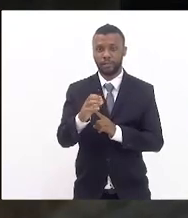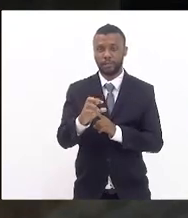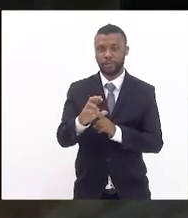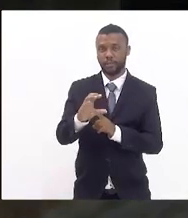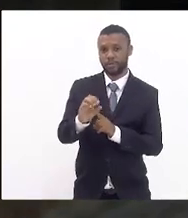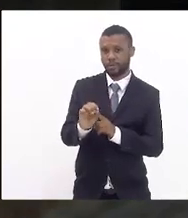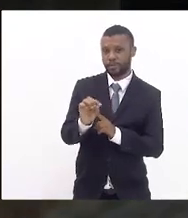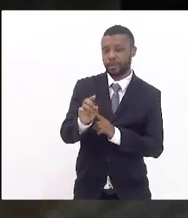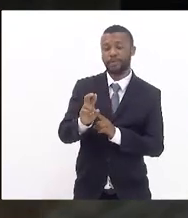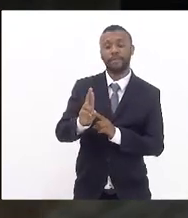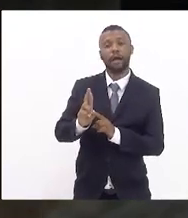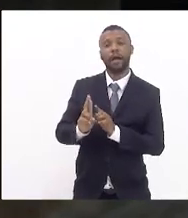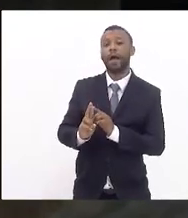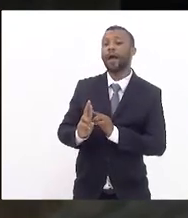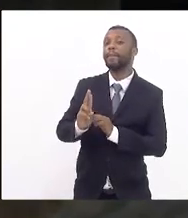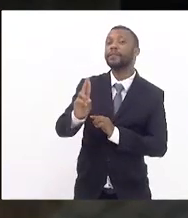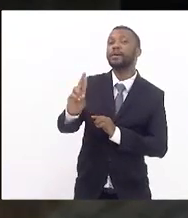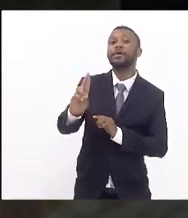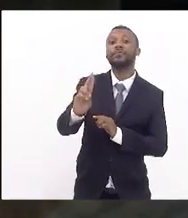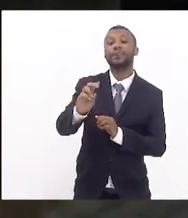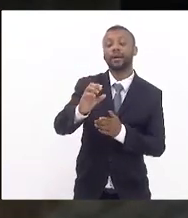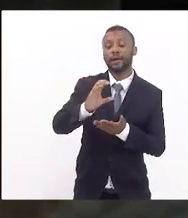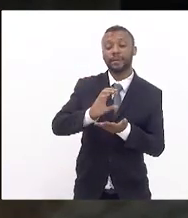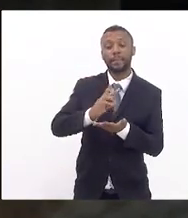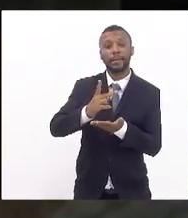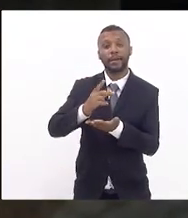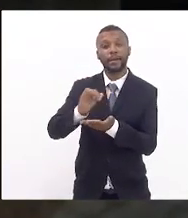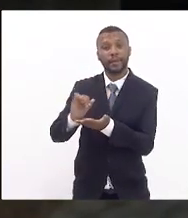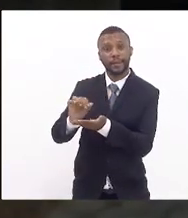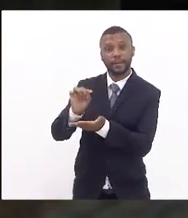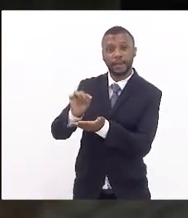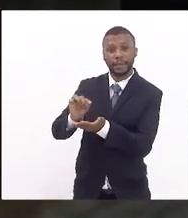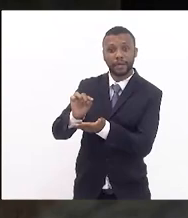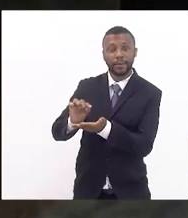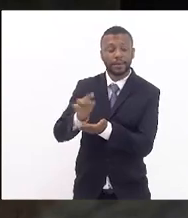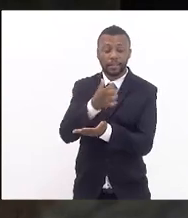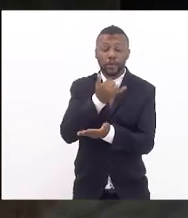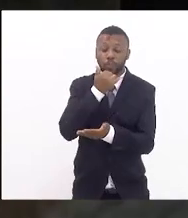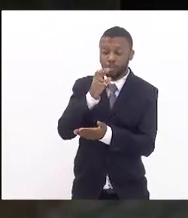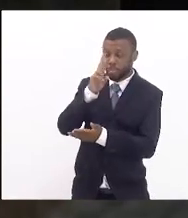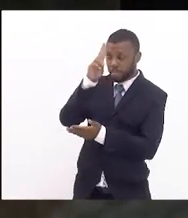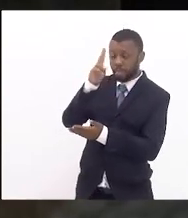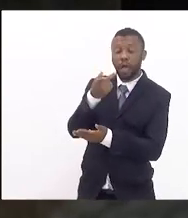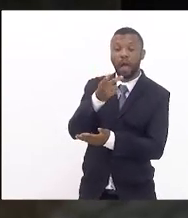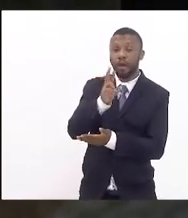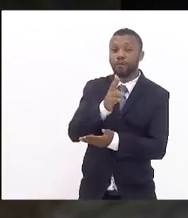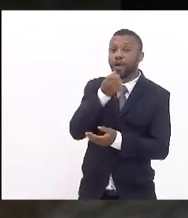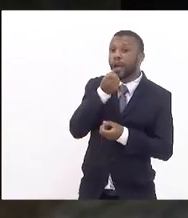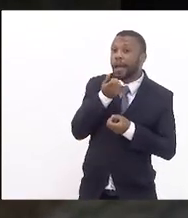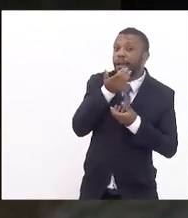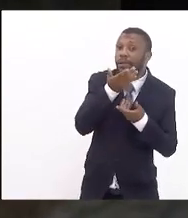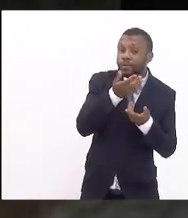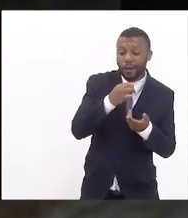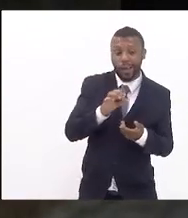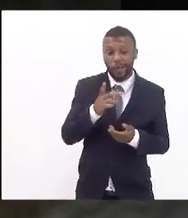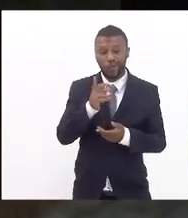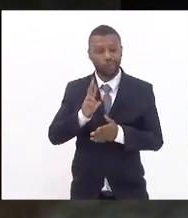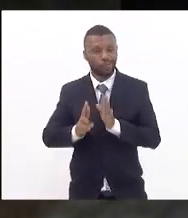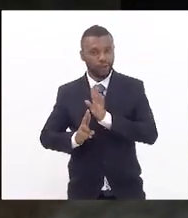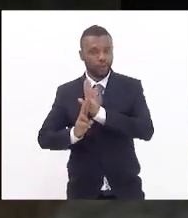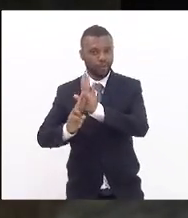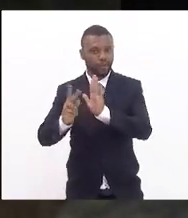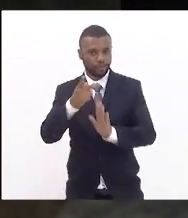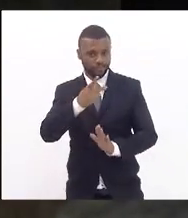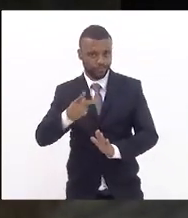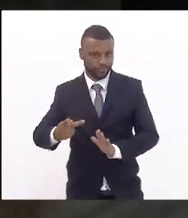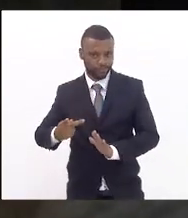que investigou as perdas de relator. Participações. Foi relator, eu presidi. Sugestão